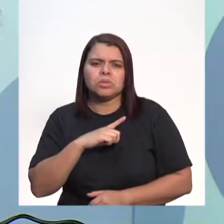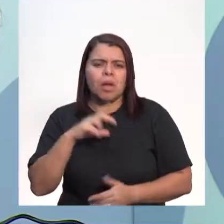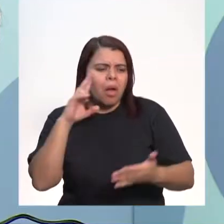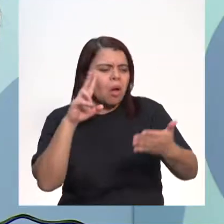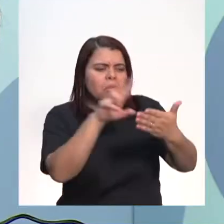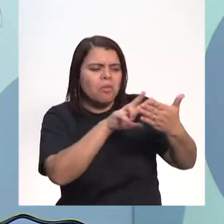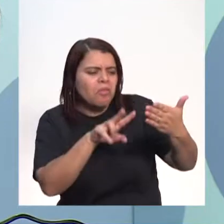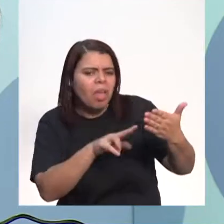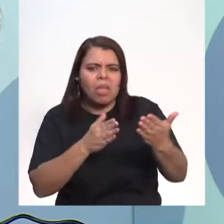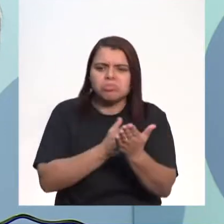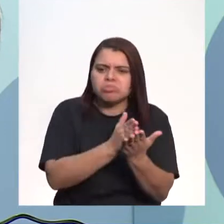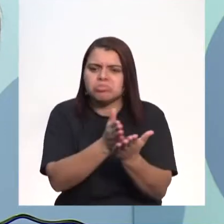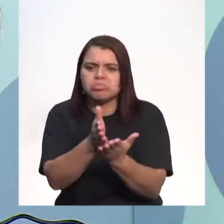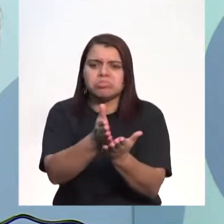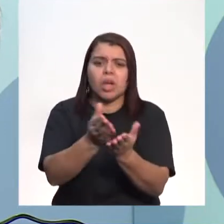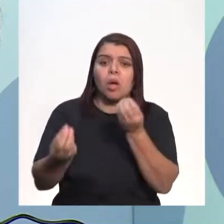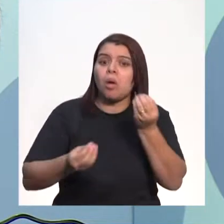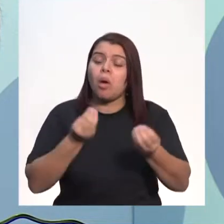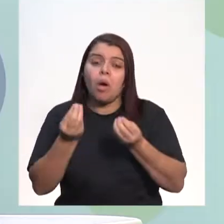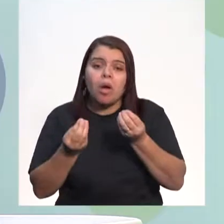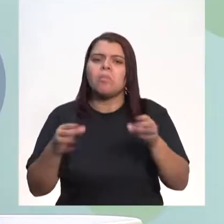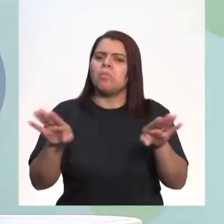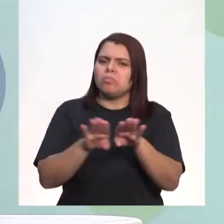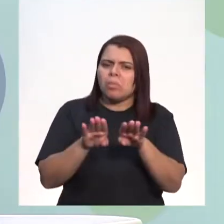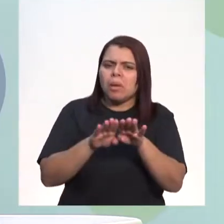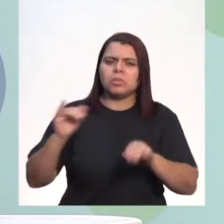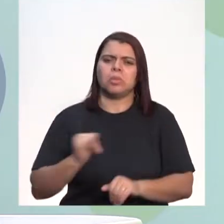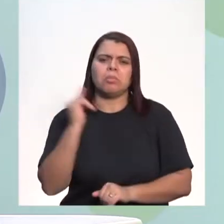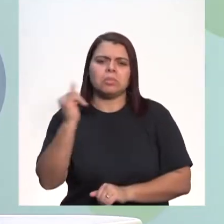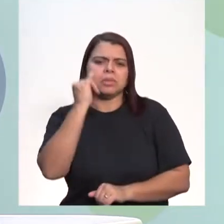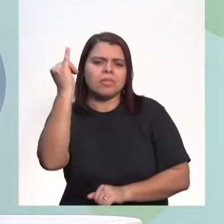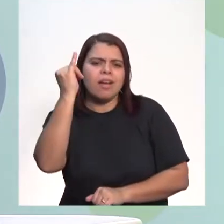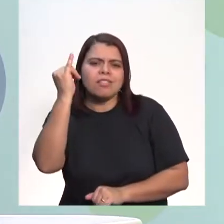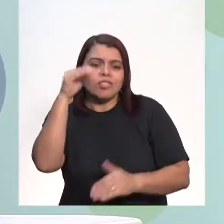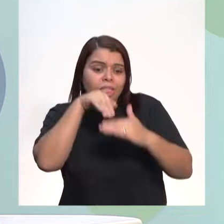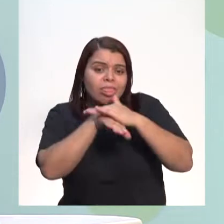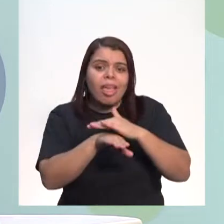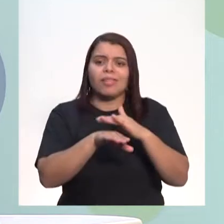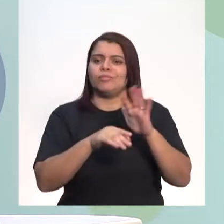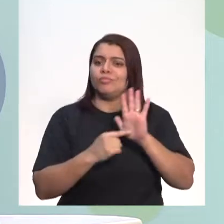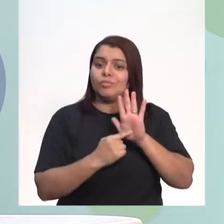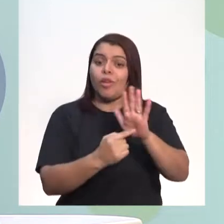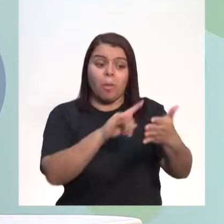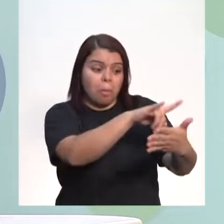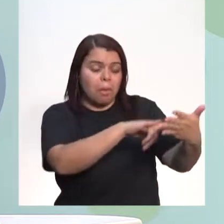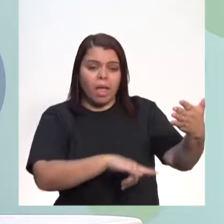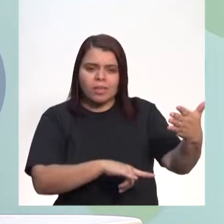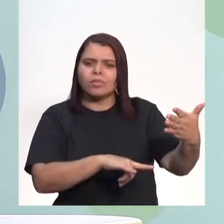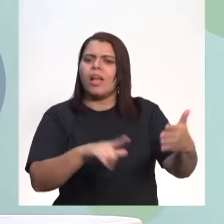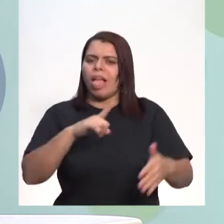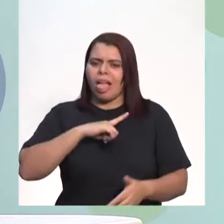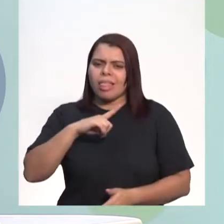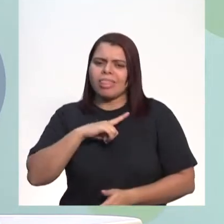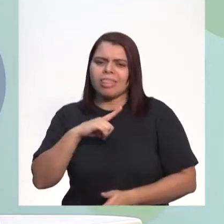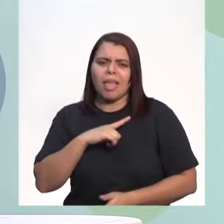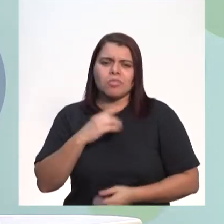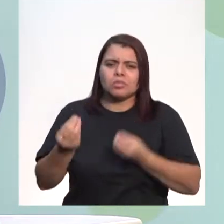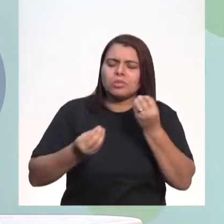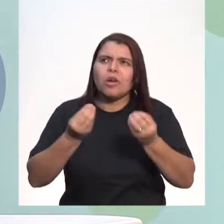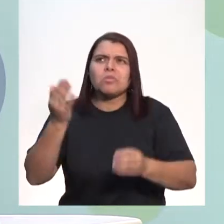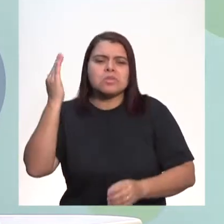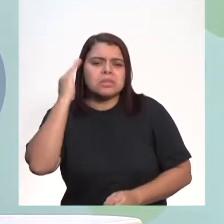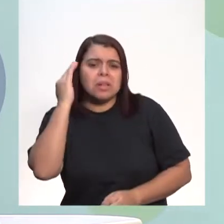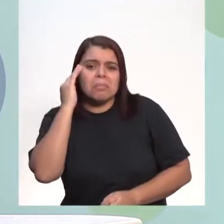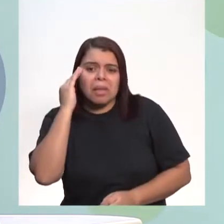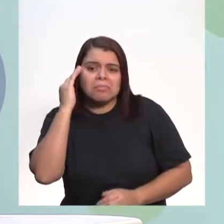orientador, também com informações muito importantes, e dentro do documento orientador a gente tem acesso a algumas habilidades